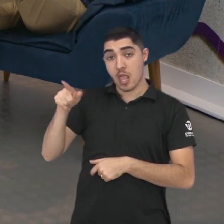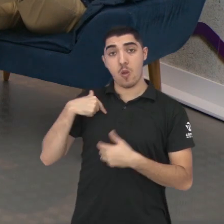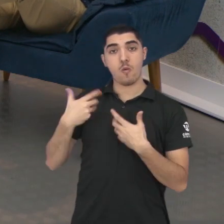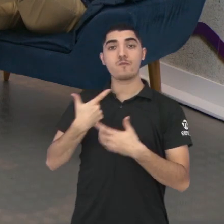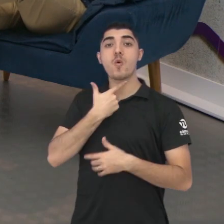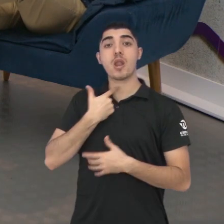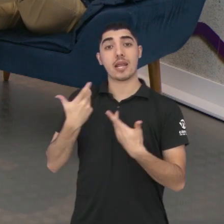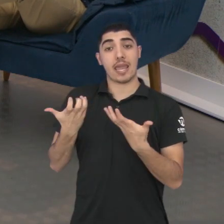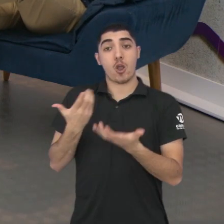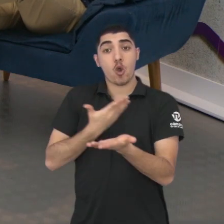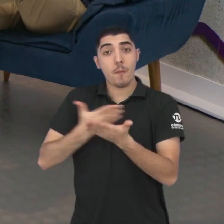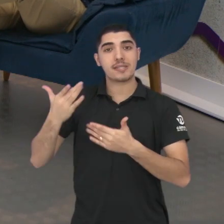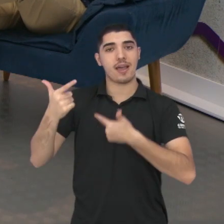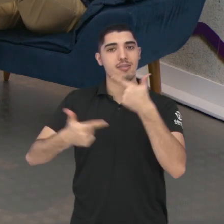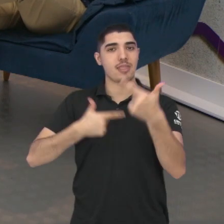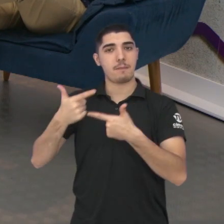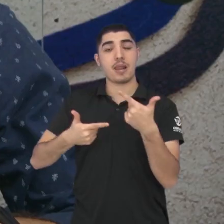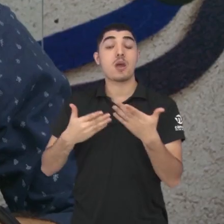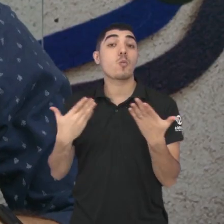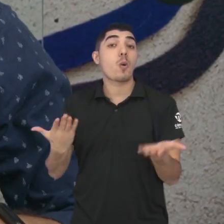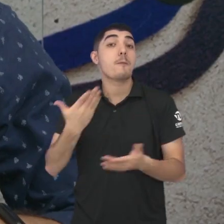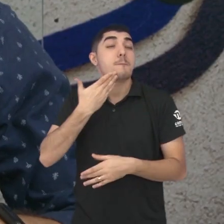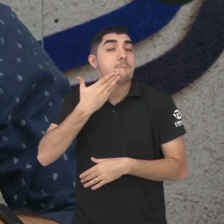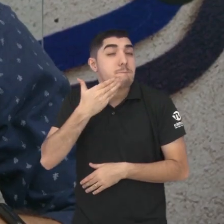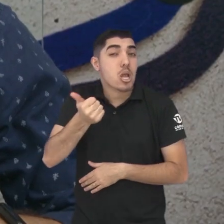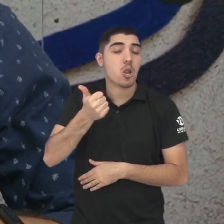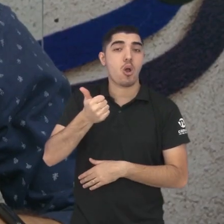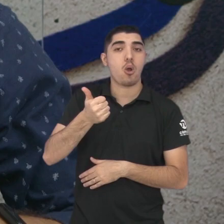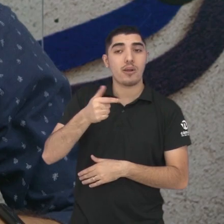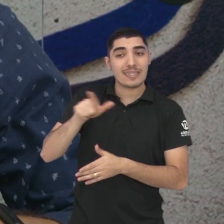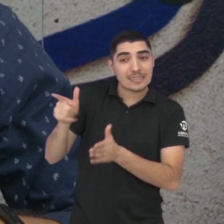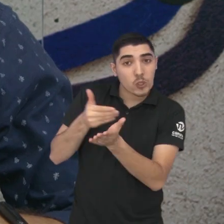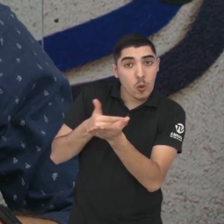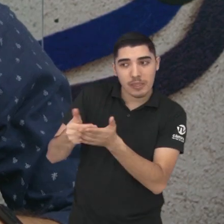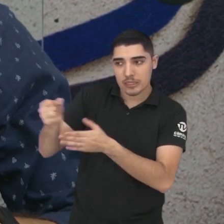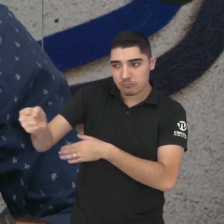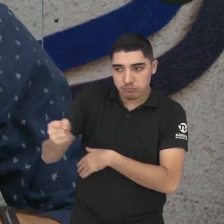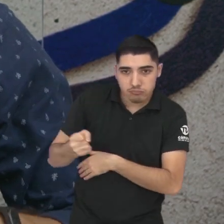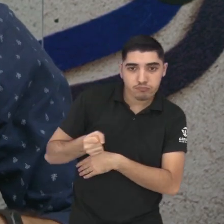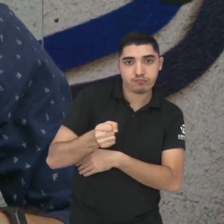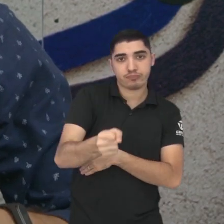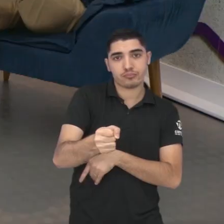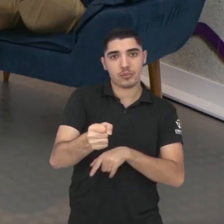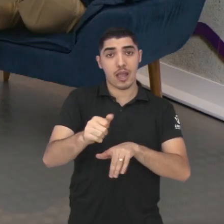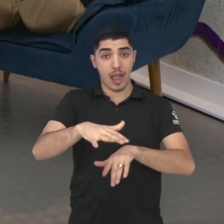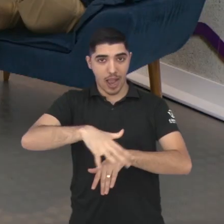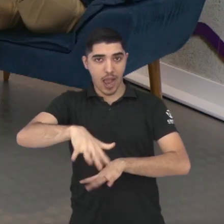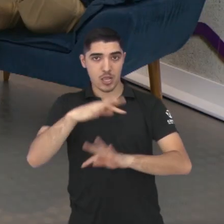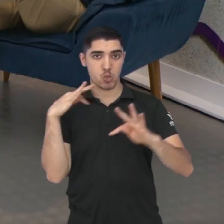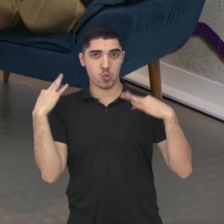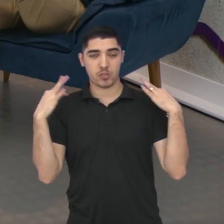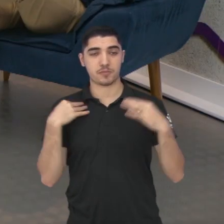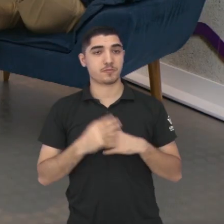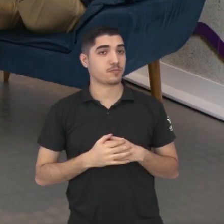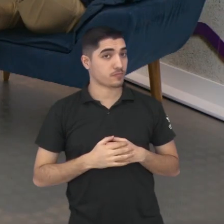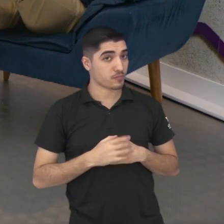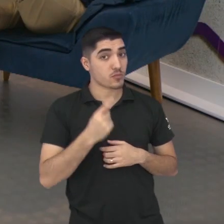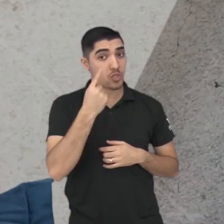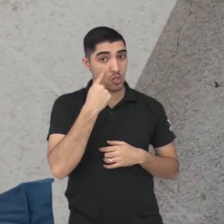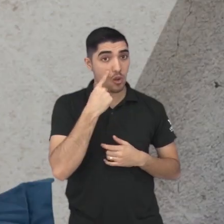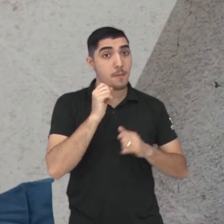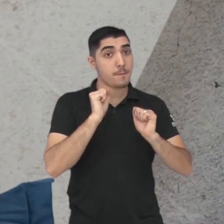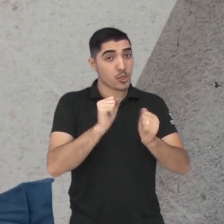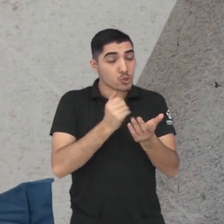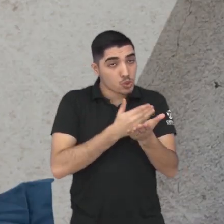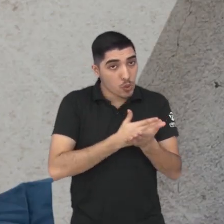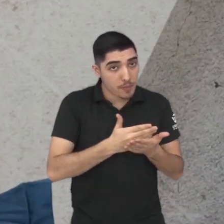entrar no mercado. Quais são as principais portas para o profissional ele começar nessa profissão? Olha, a gente pode começar,